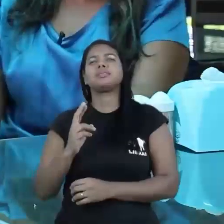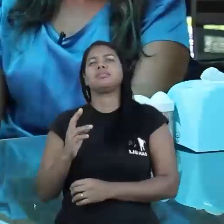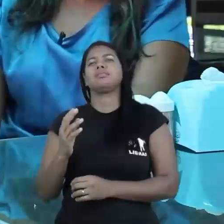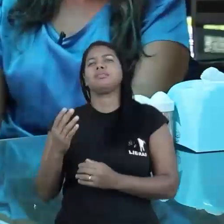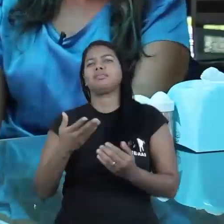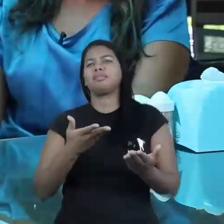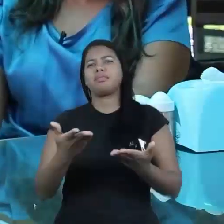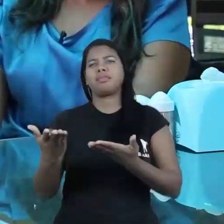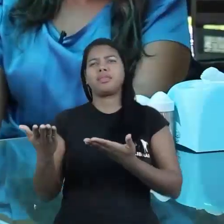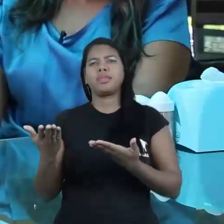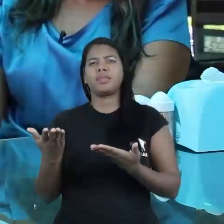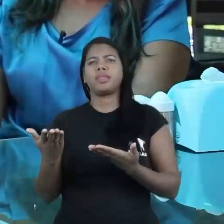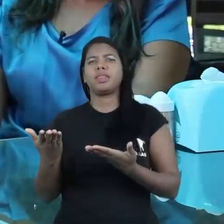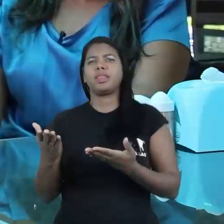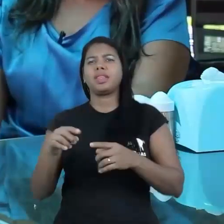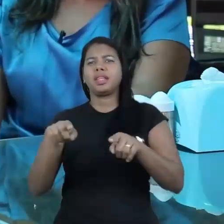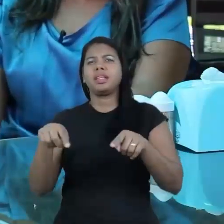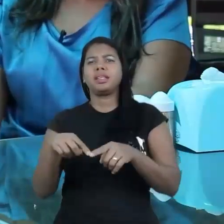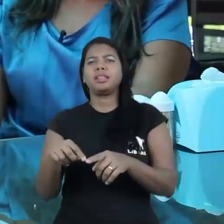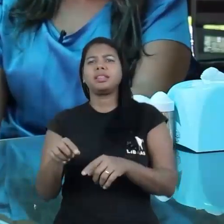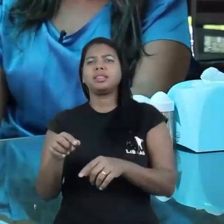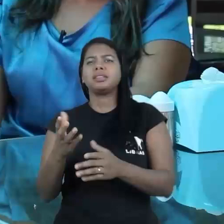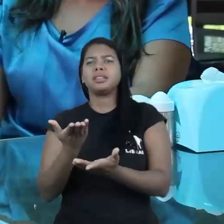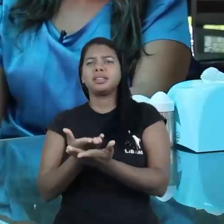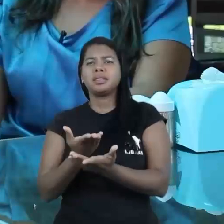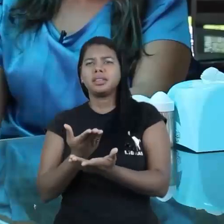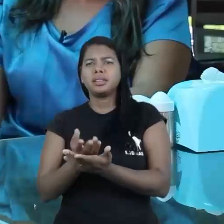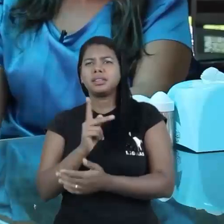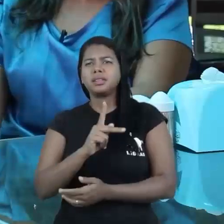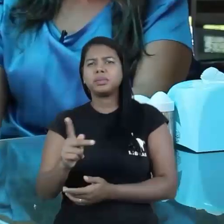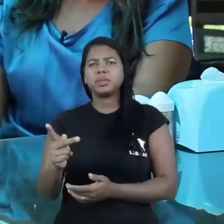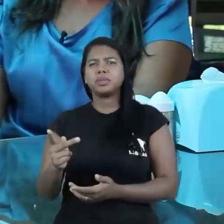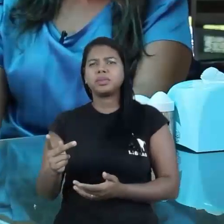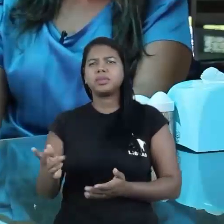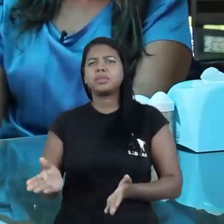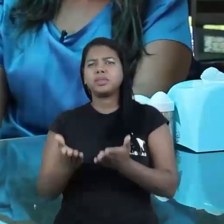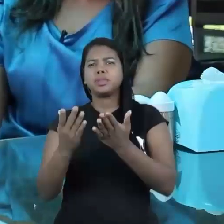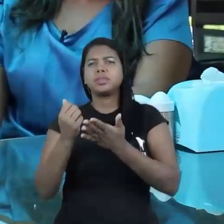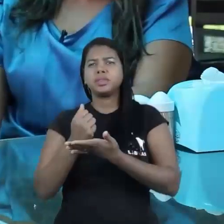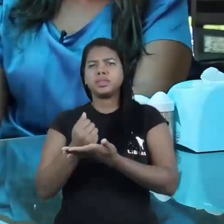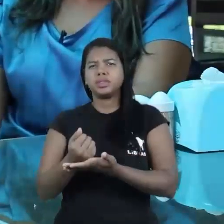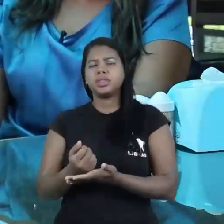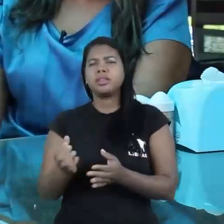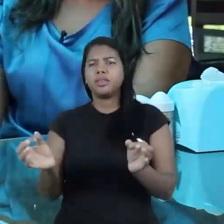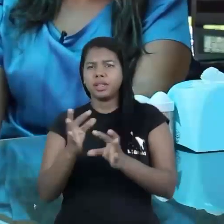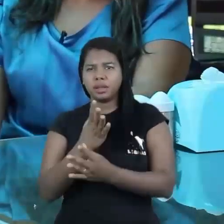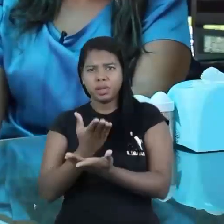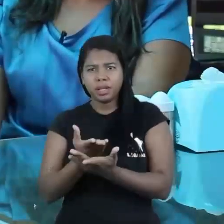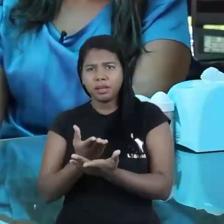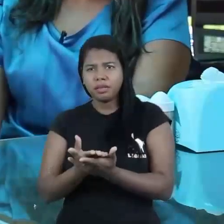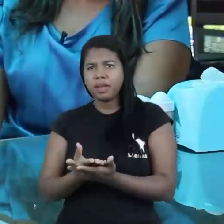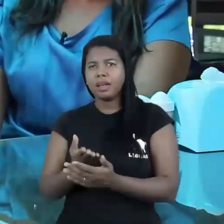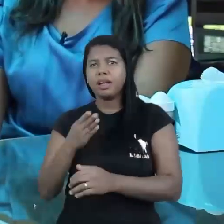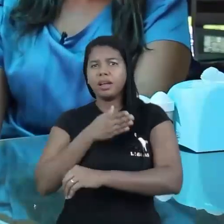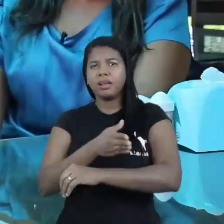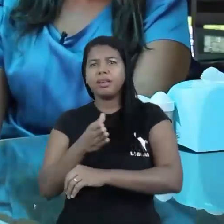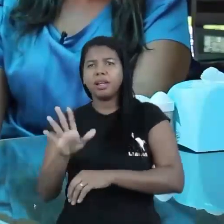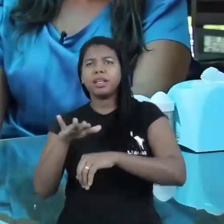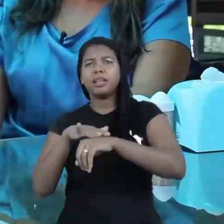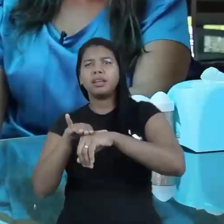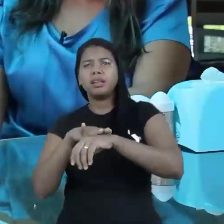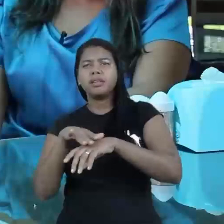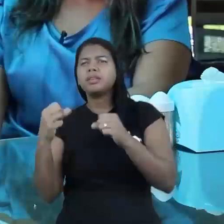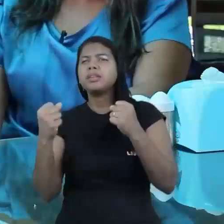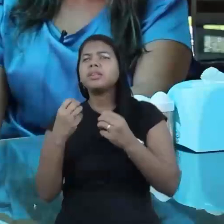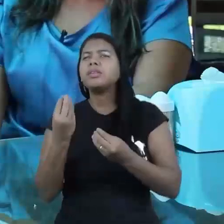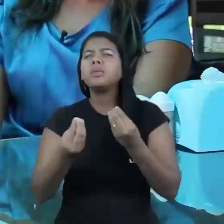fora da sala de aula, os professores me davam auxílio. Acabava a aula, eu ia lá, professor, lá no restaurante, eu estou precisando, como é